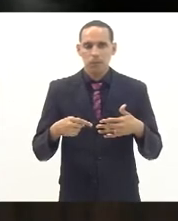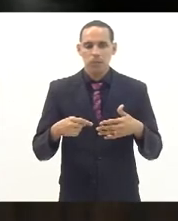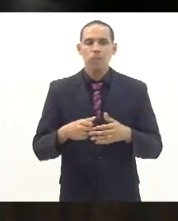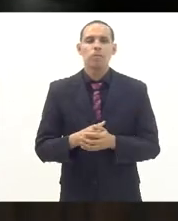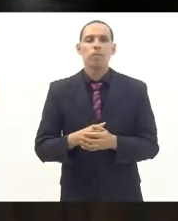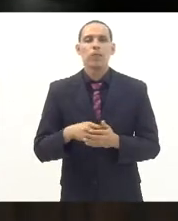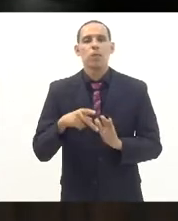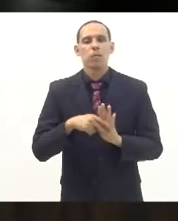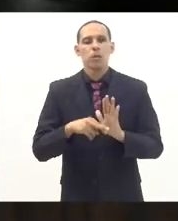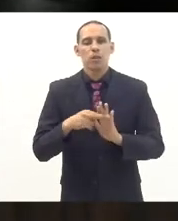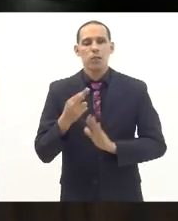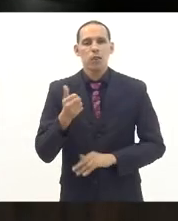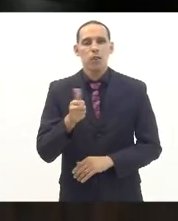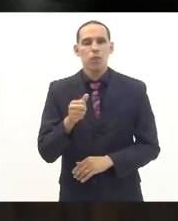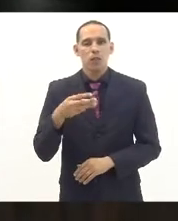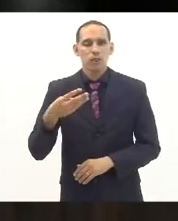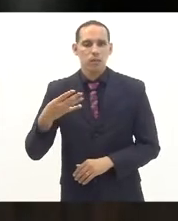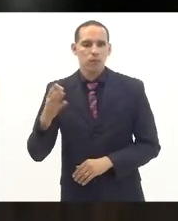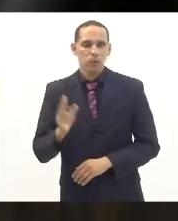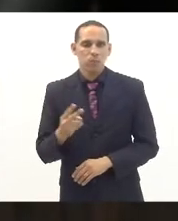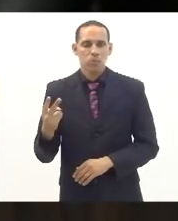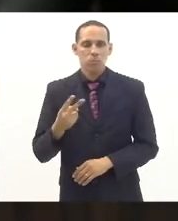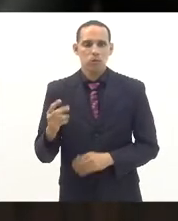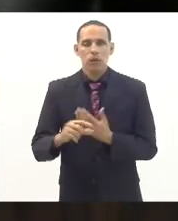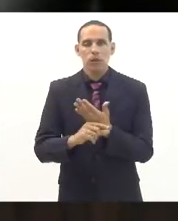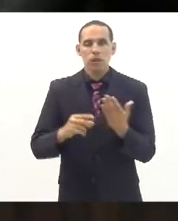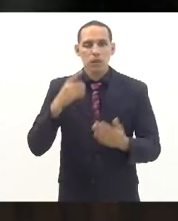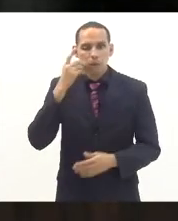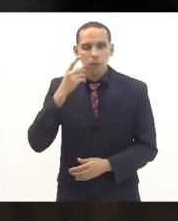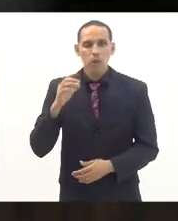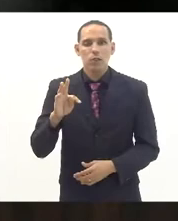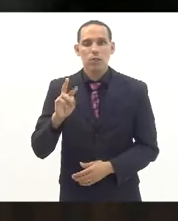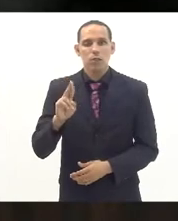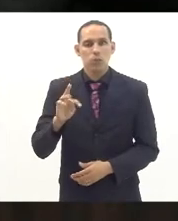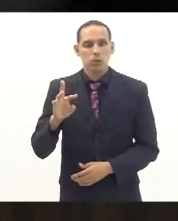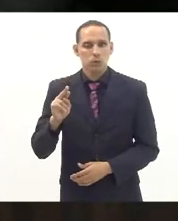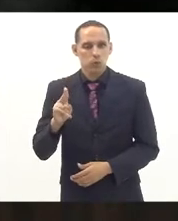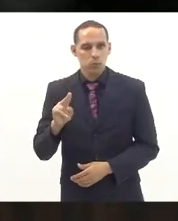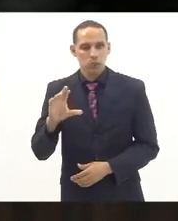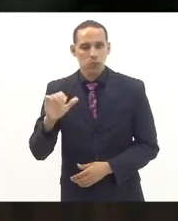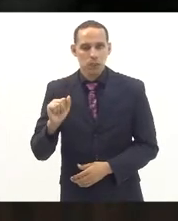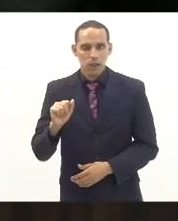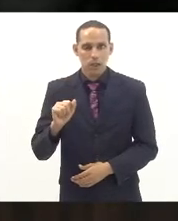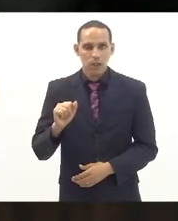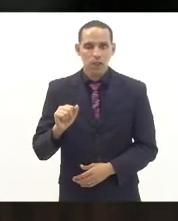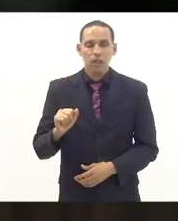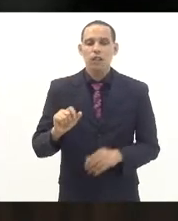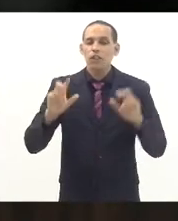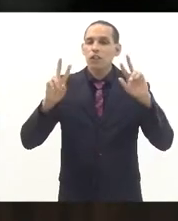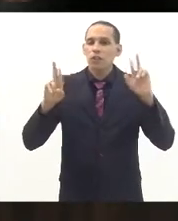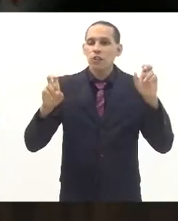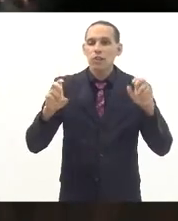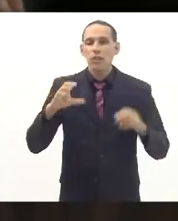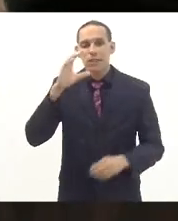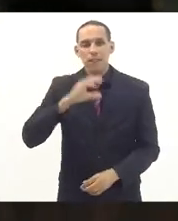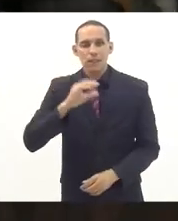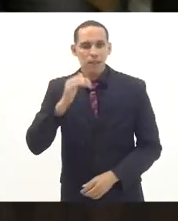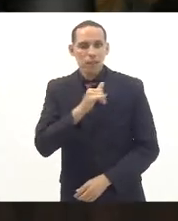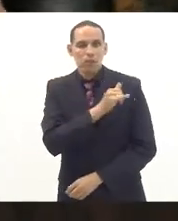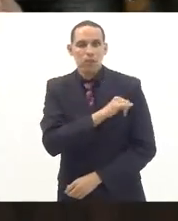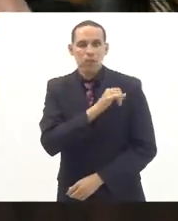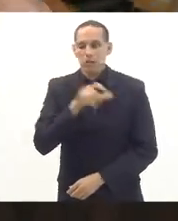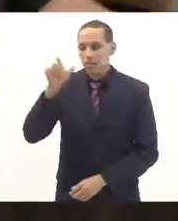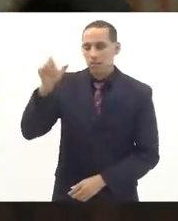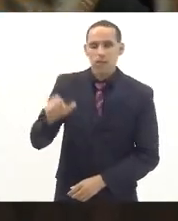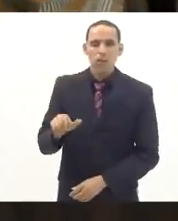E ai Jesus onde 34 de 22 de autoria do deputado Gustavo tutuca concede o Título de Cidadão do Estado do Rio de Janeiro ao Excelentíssimo